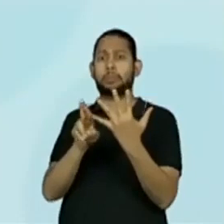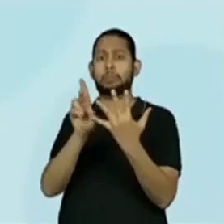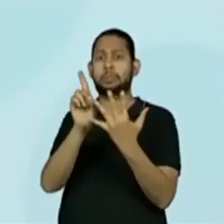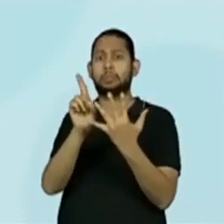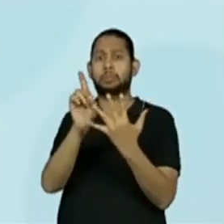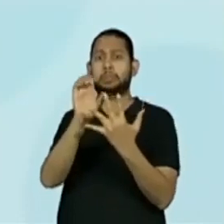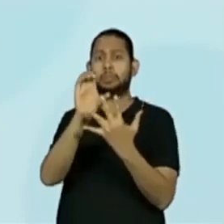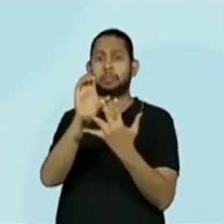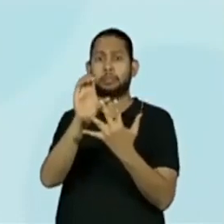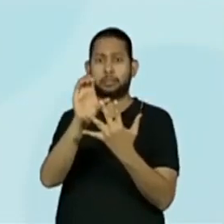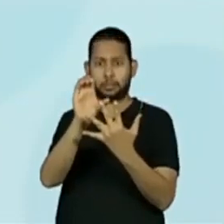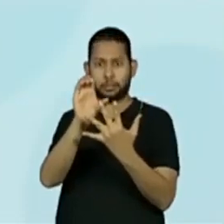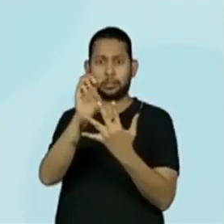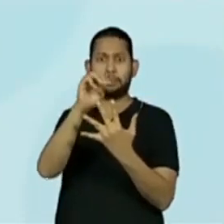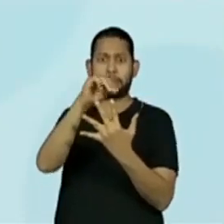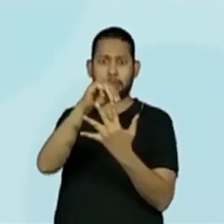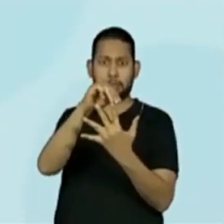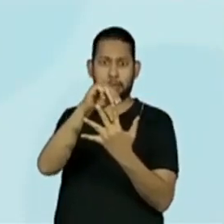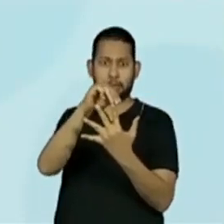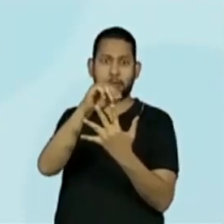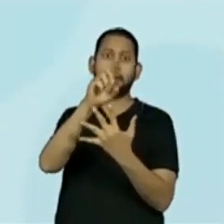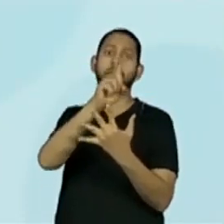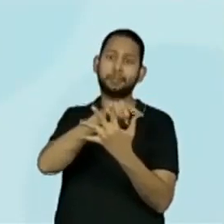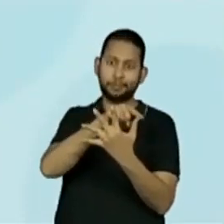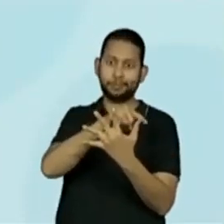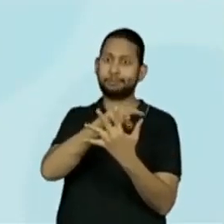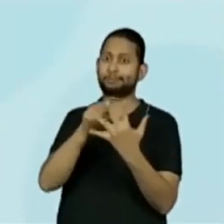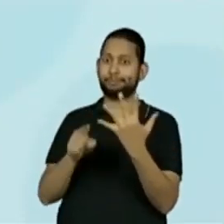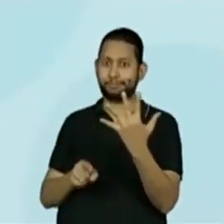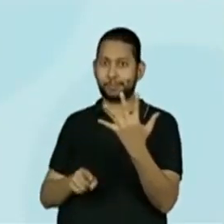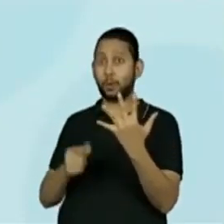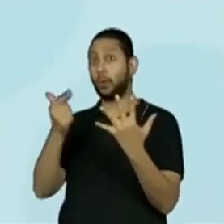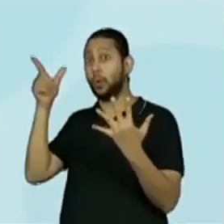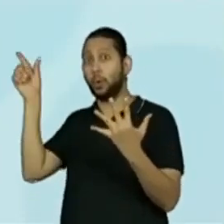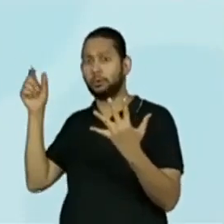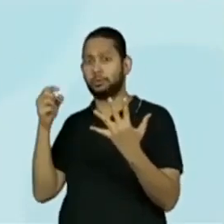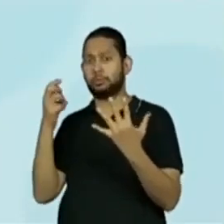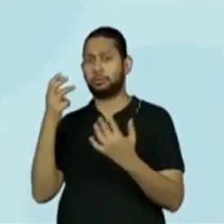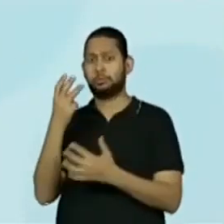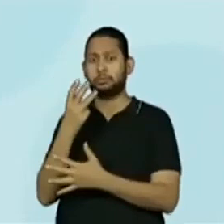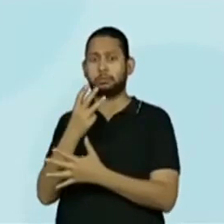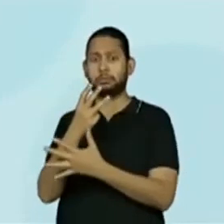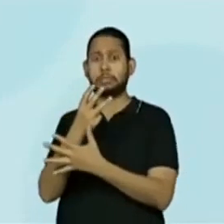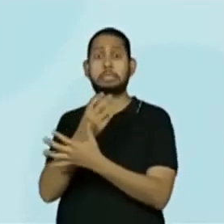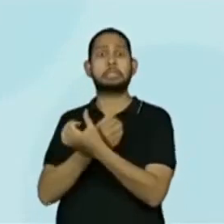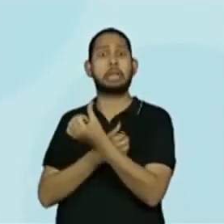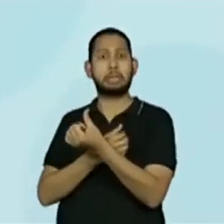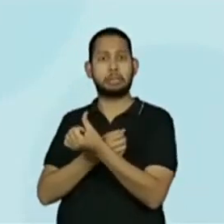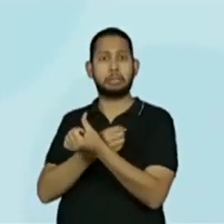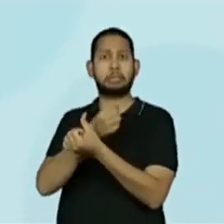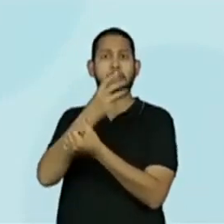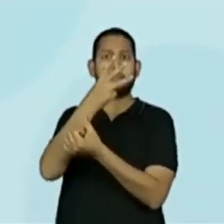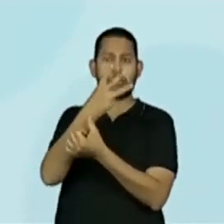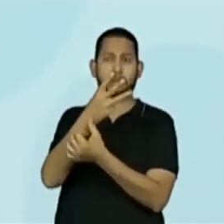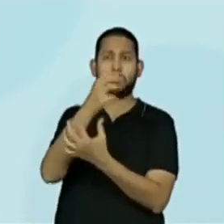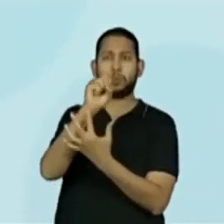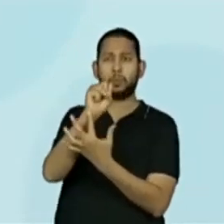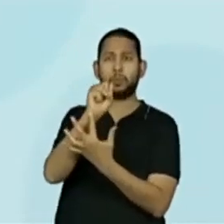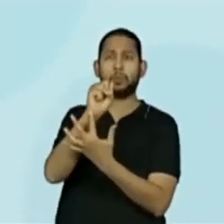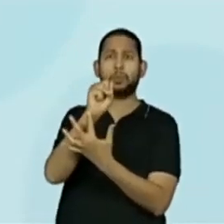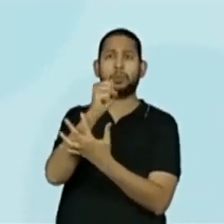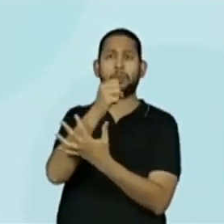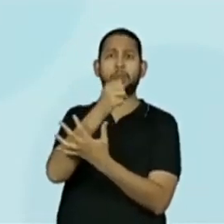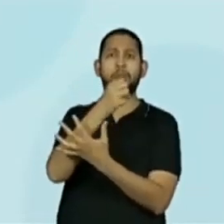daqui tem seis. Portanto, vamos deixá-los para o final. Eles já dão pistas que eles são maiores.